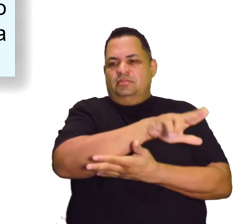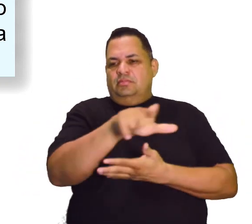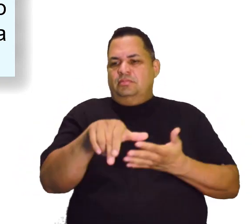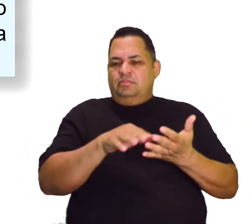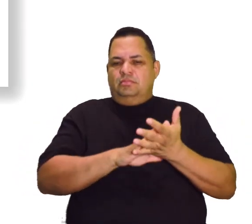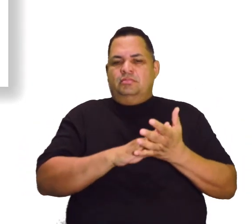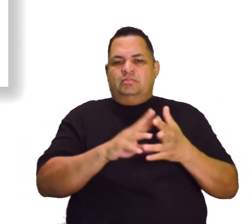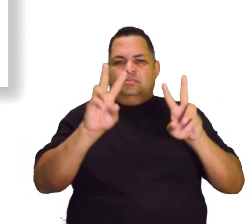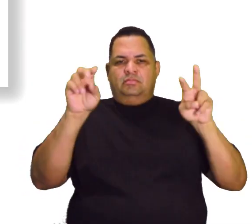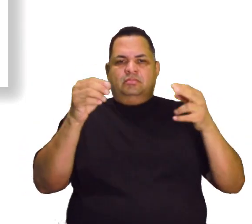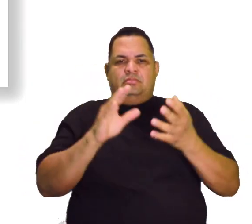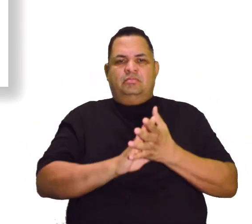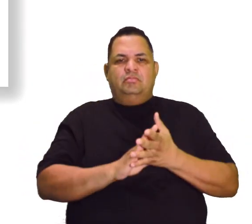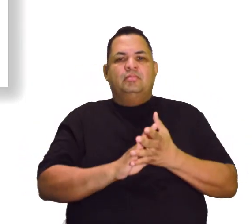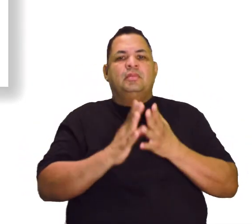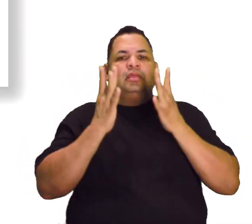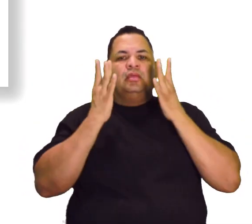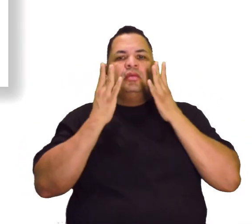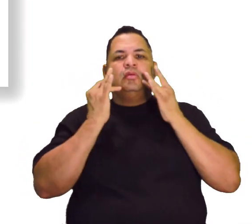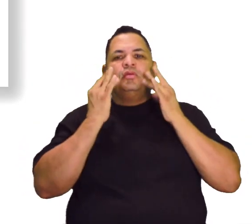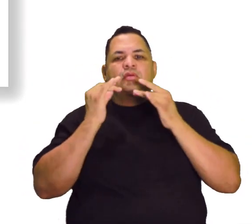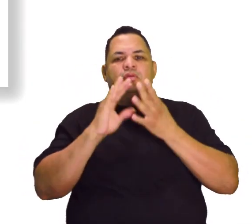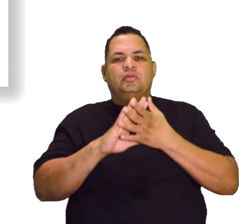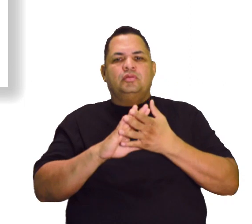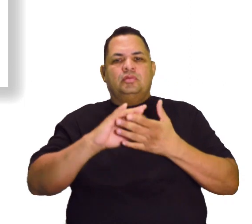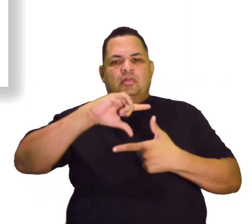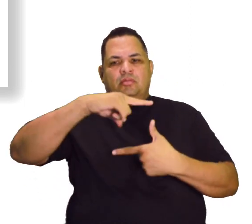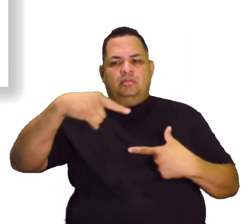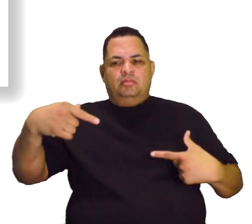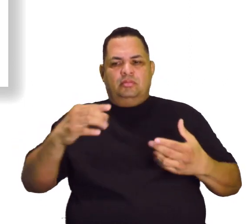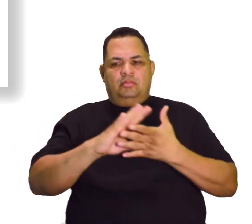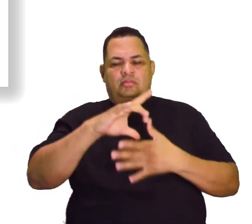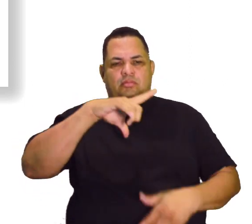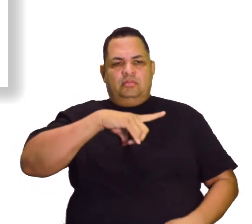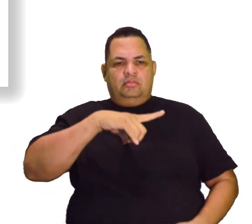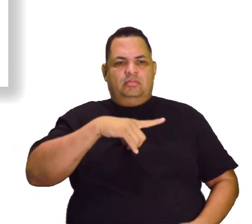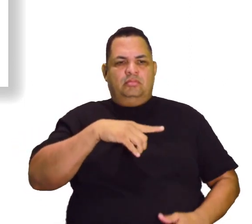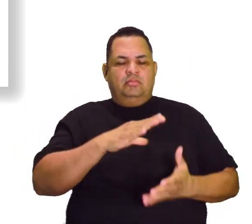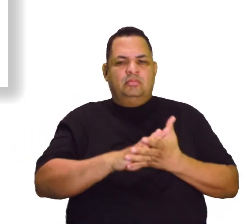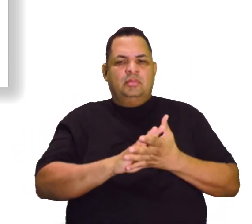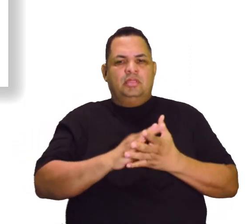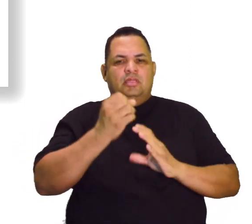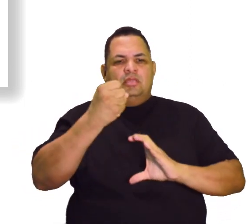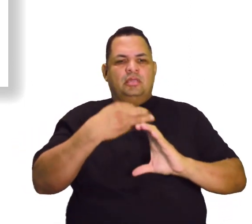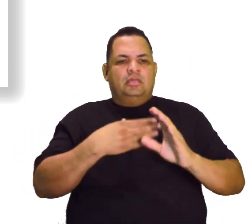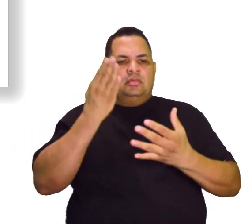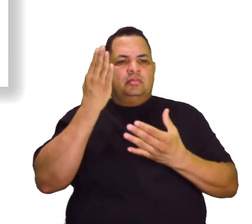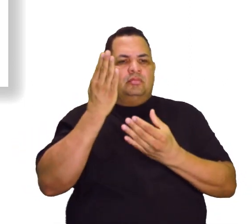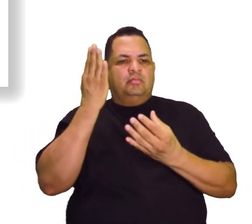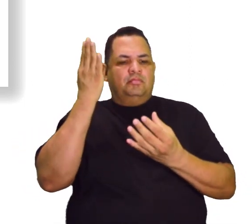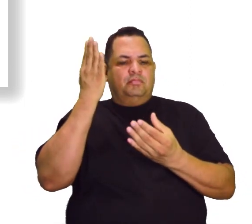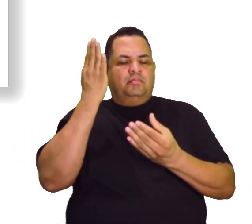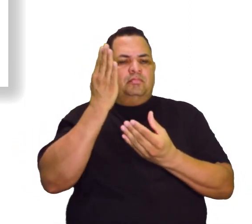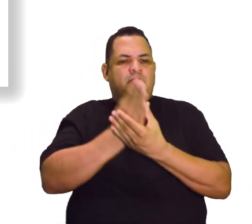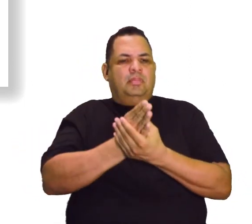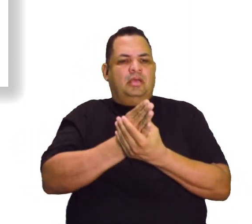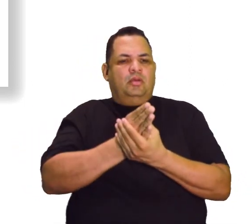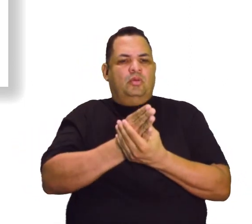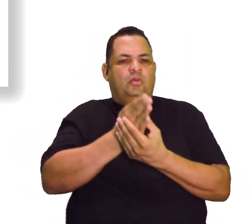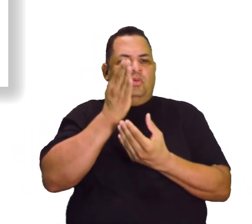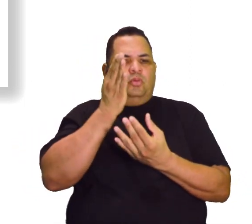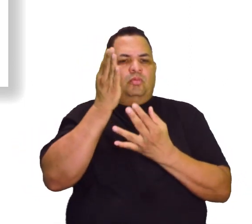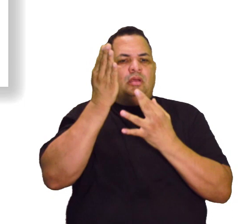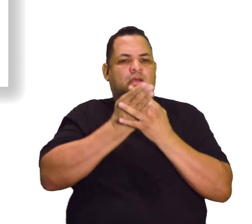temas. E o teatro moderno tem como característica o estilo barroco. Então, aqui são